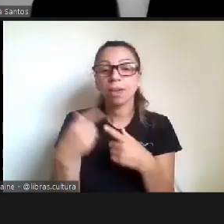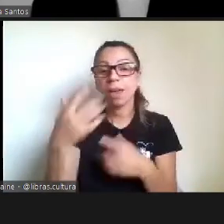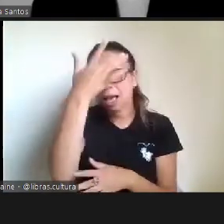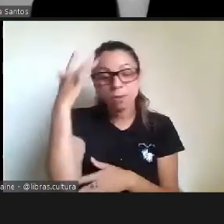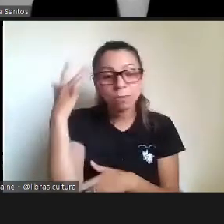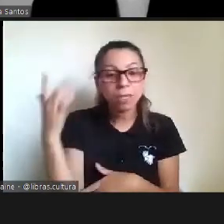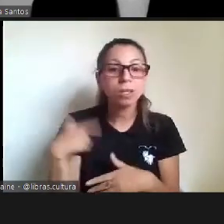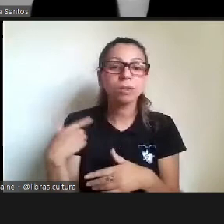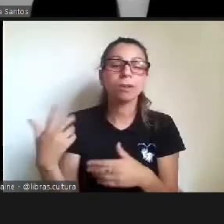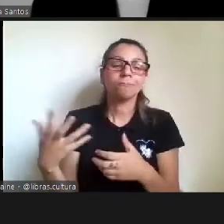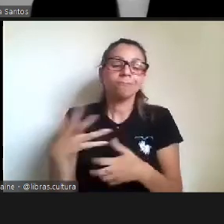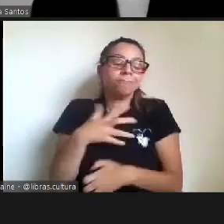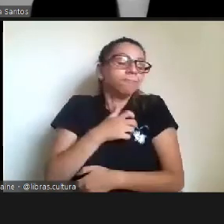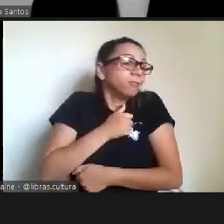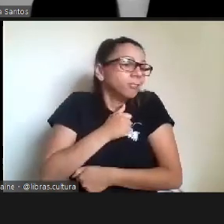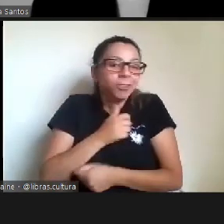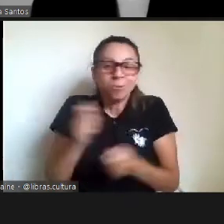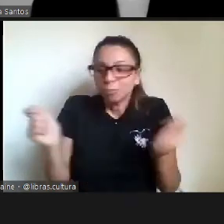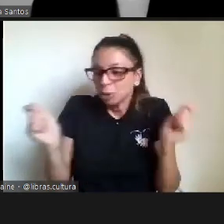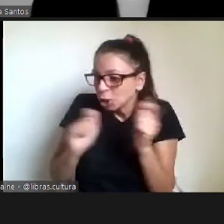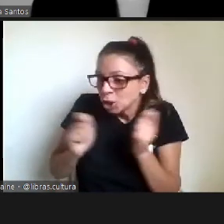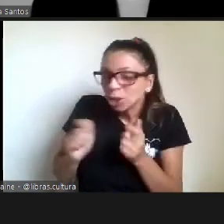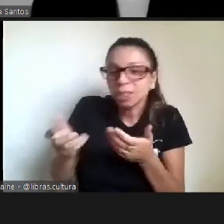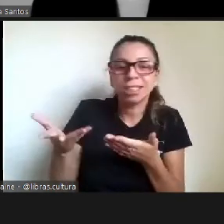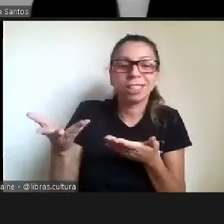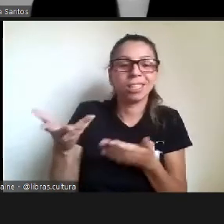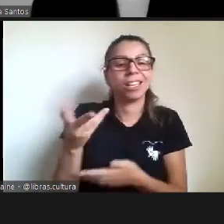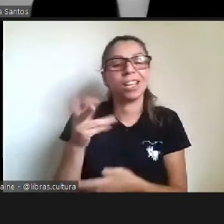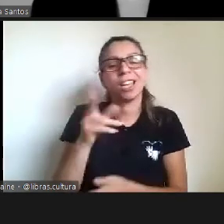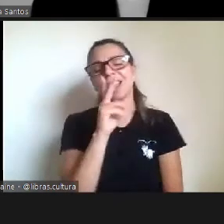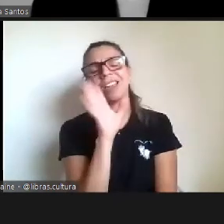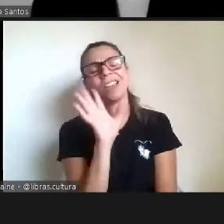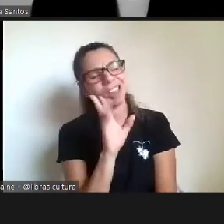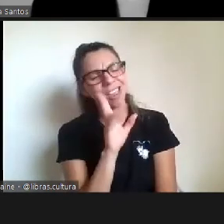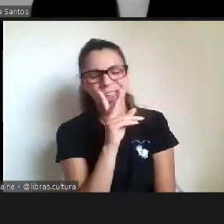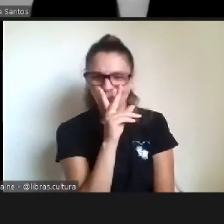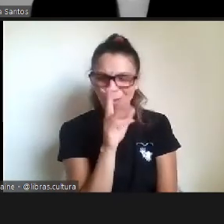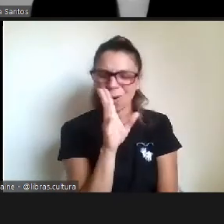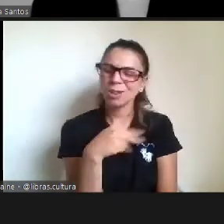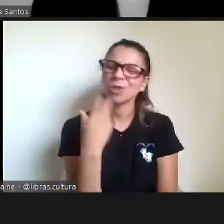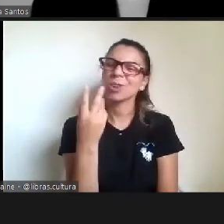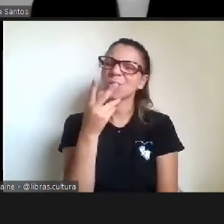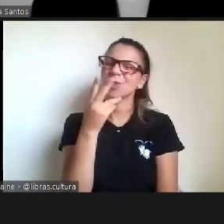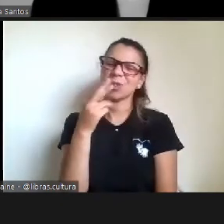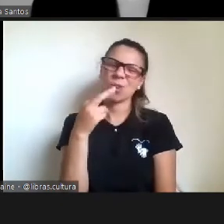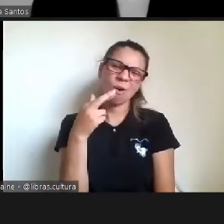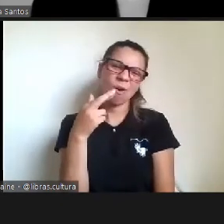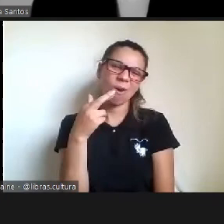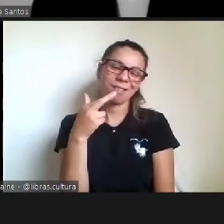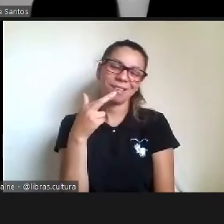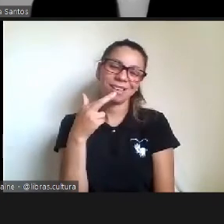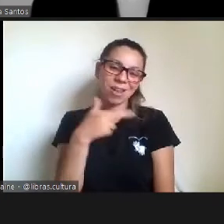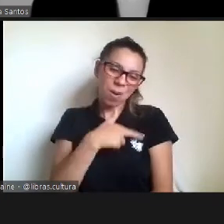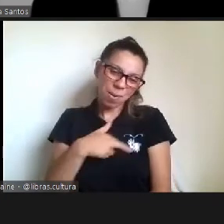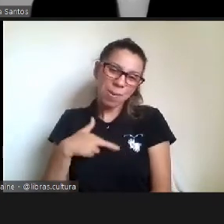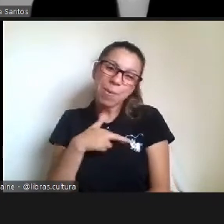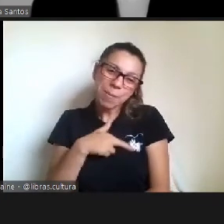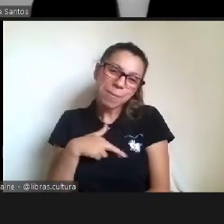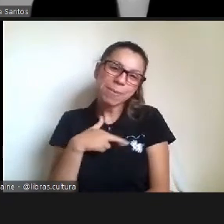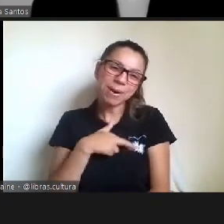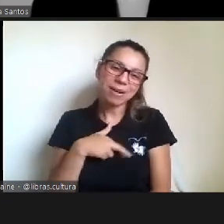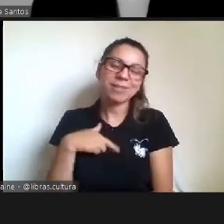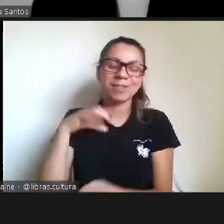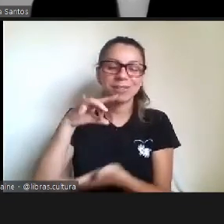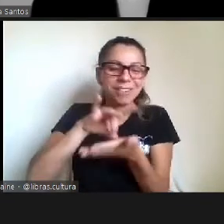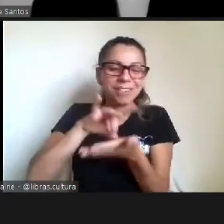vão estar em fricção. Então, eu não acho que seja... Eu posso ser um pouco romântico, talvez, mas eu acho que por uma